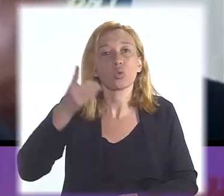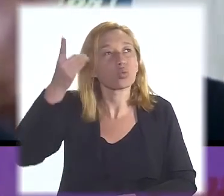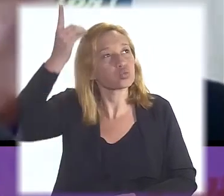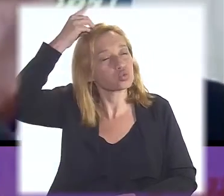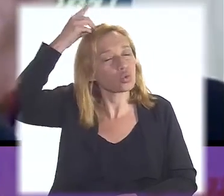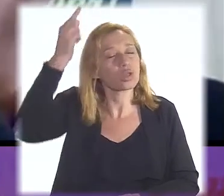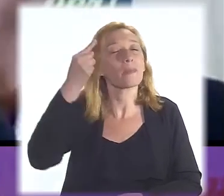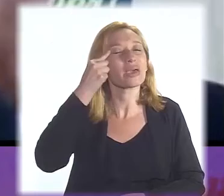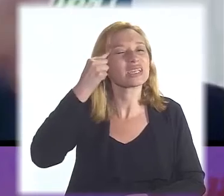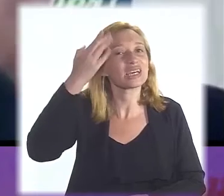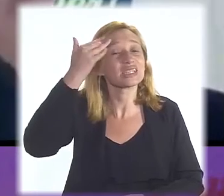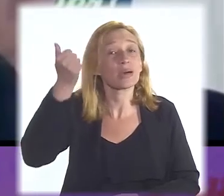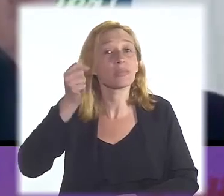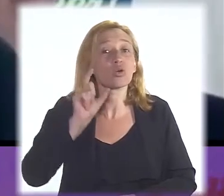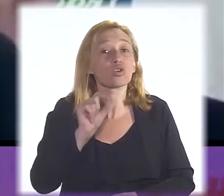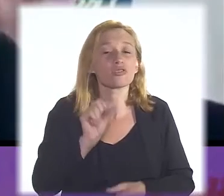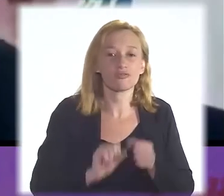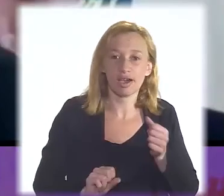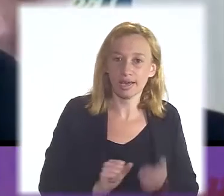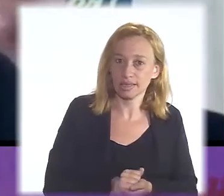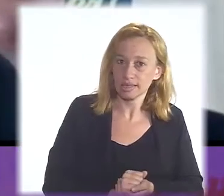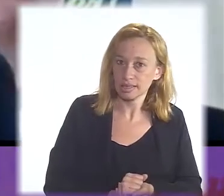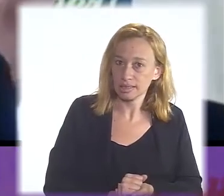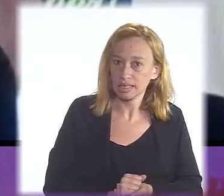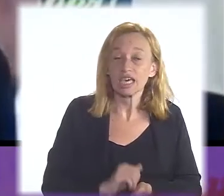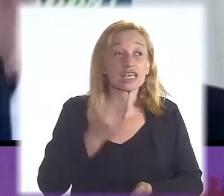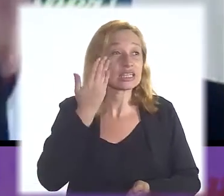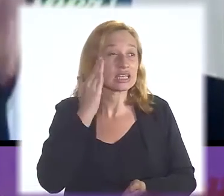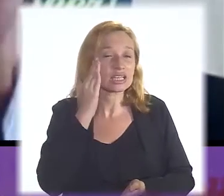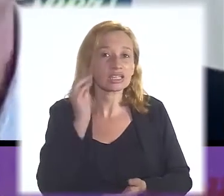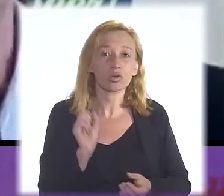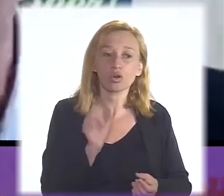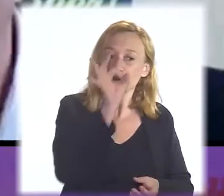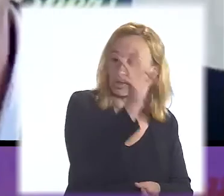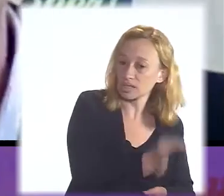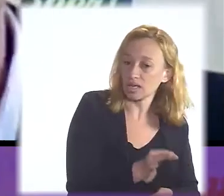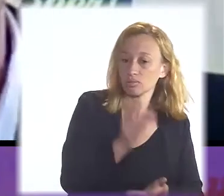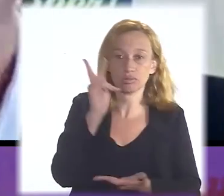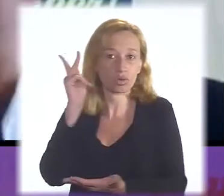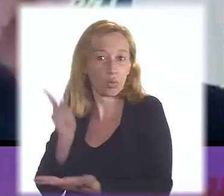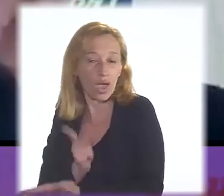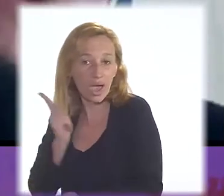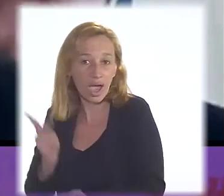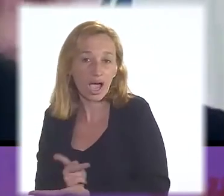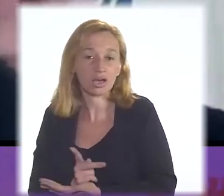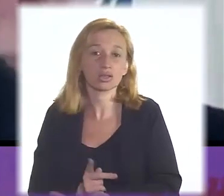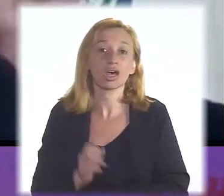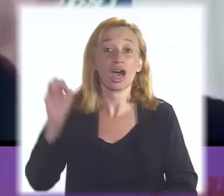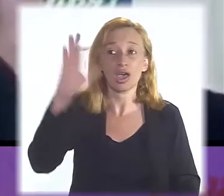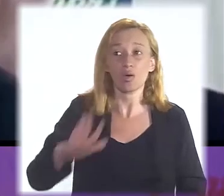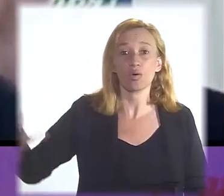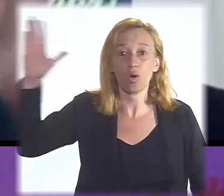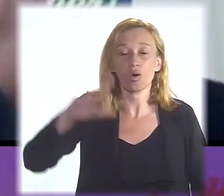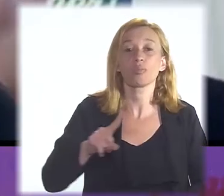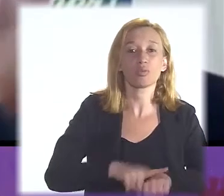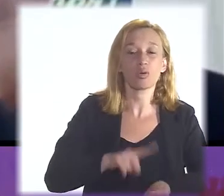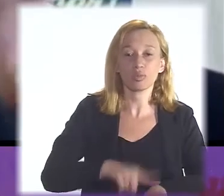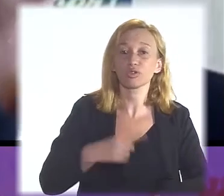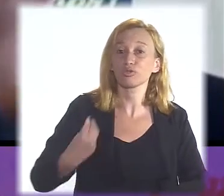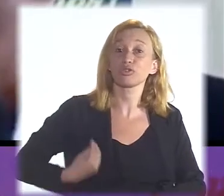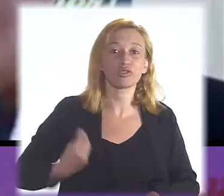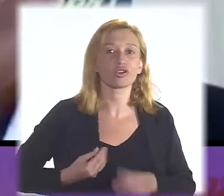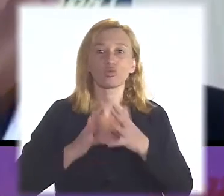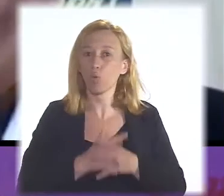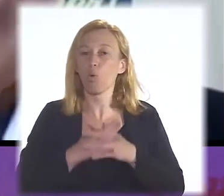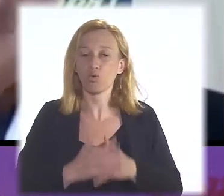pensar, de saber aquilo que faz, de distinguir o certo e o errado. A Europa está vivendo um momento